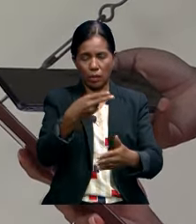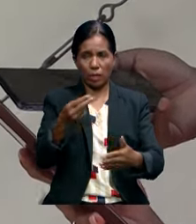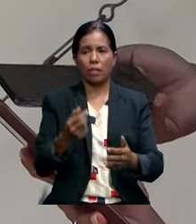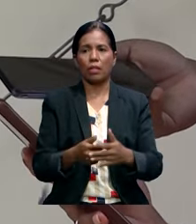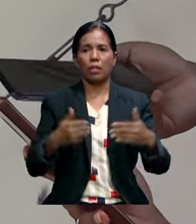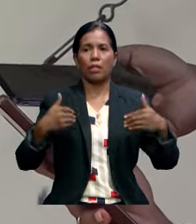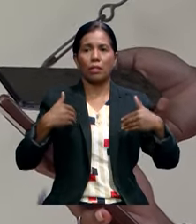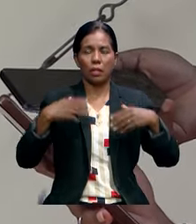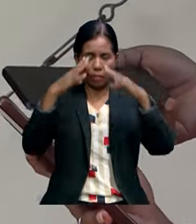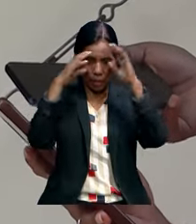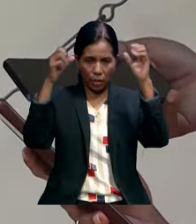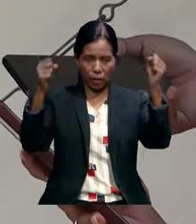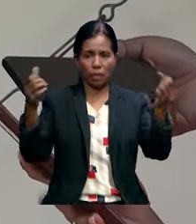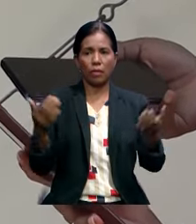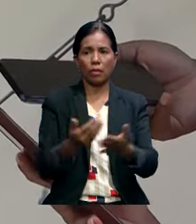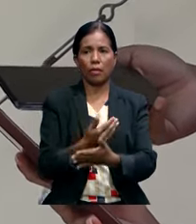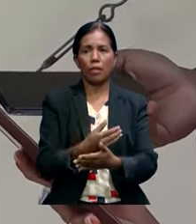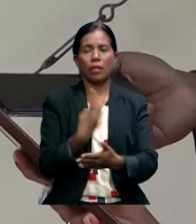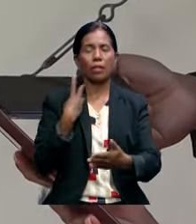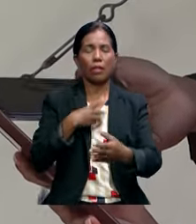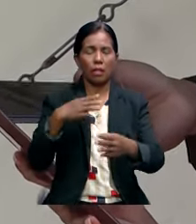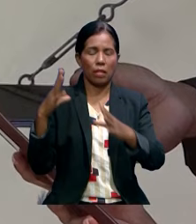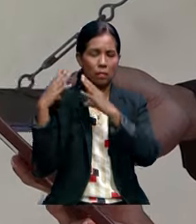a presidente Fon, e tem a esperança